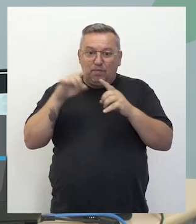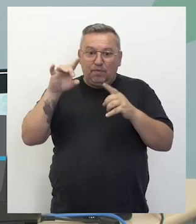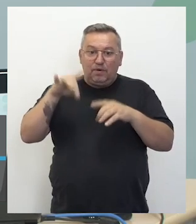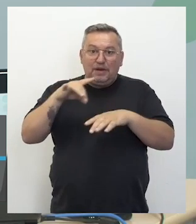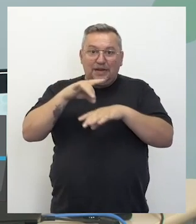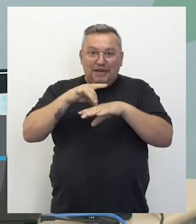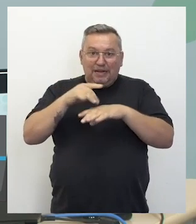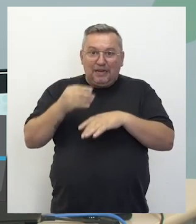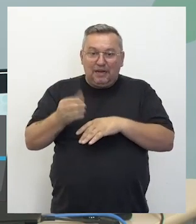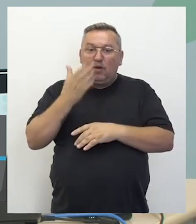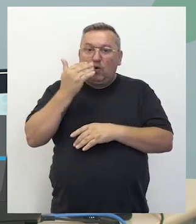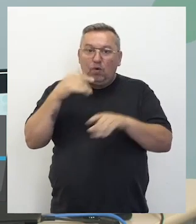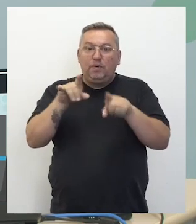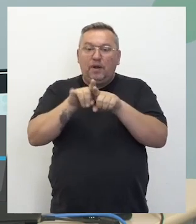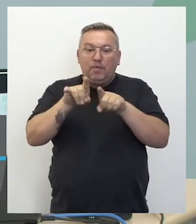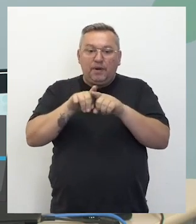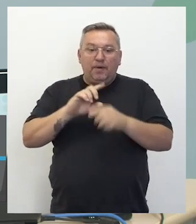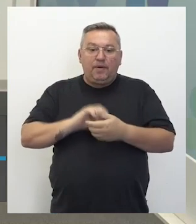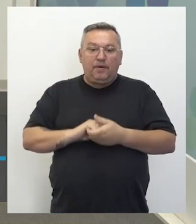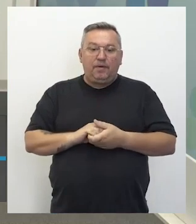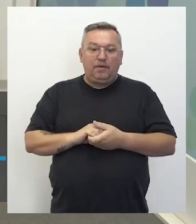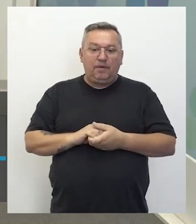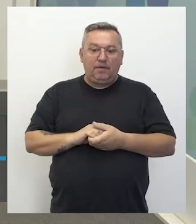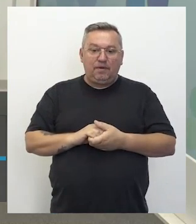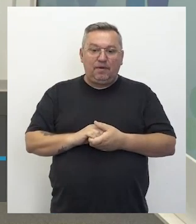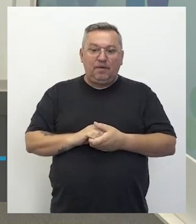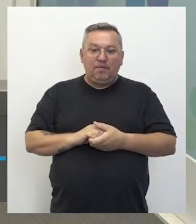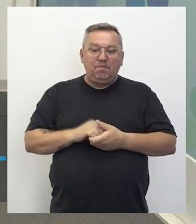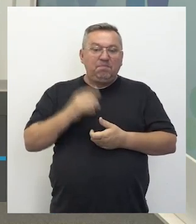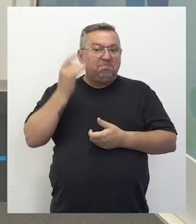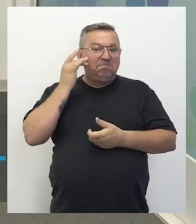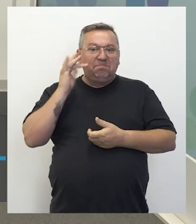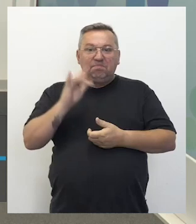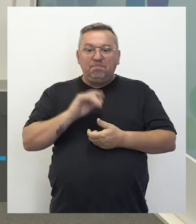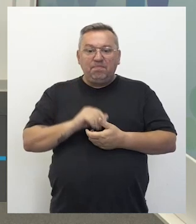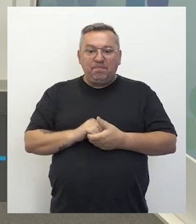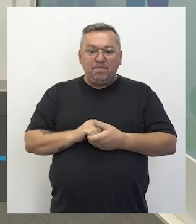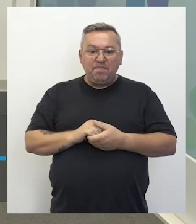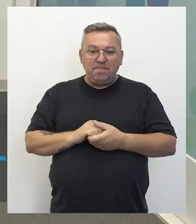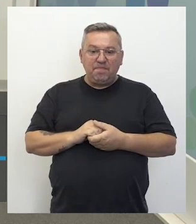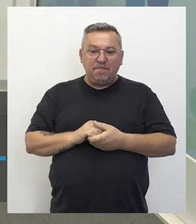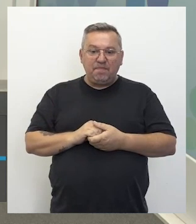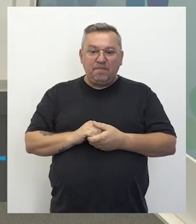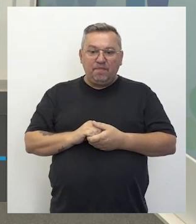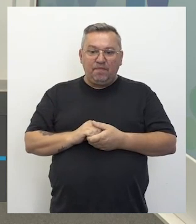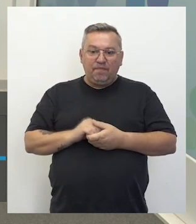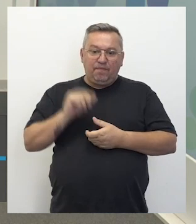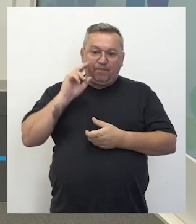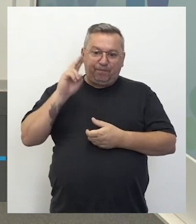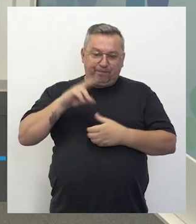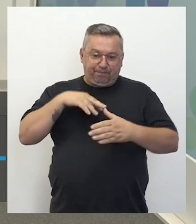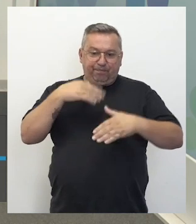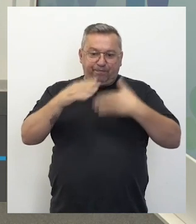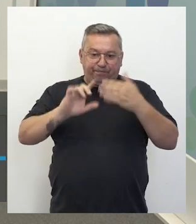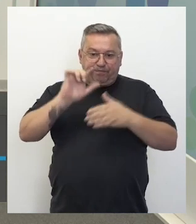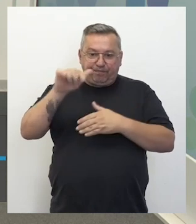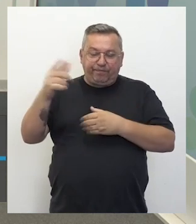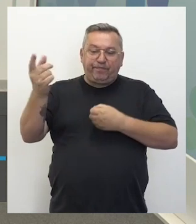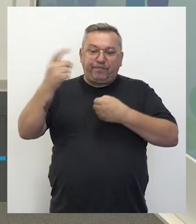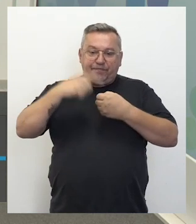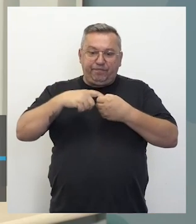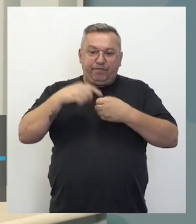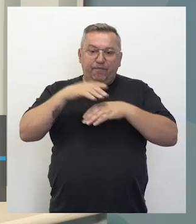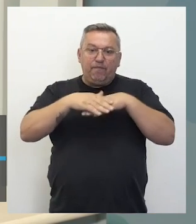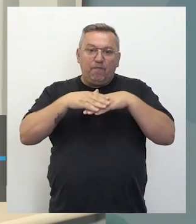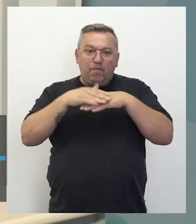pedacinho de carne e der, você vai ver que vai comer também. Olha, essa é uma coisa que eu não sabia. Então, vamos adiantando aqui, depois a gente volta aí nos